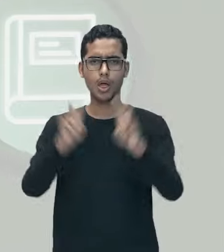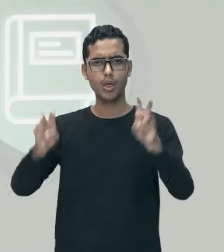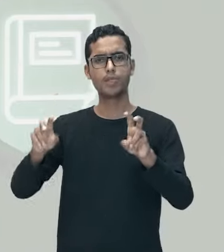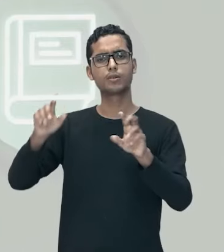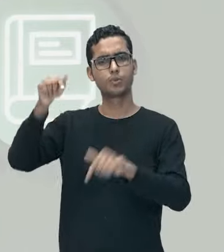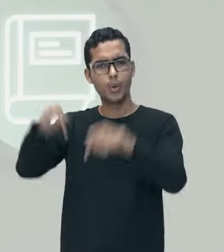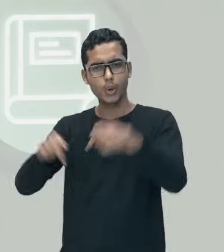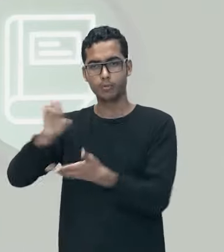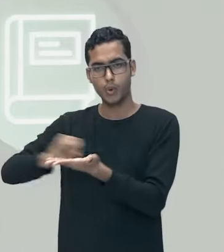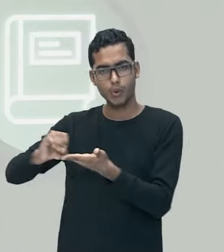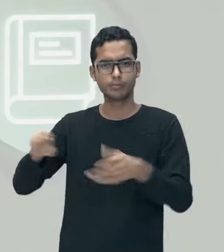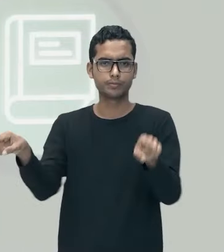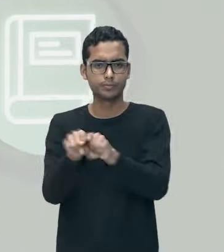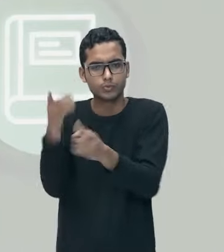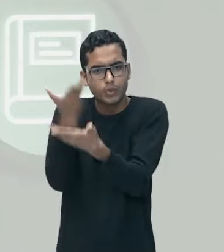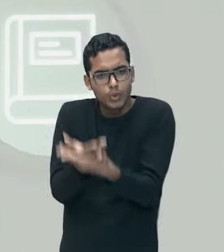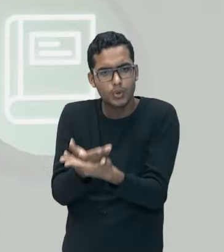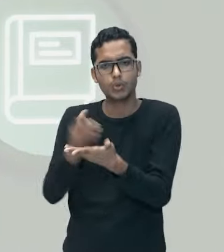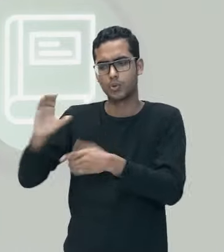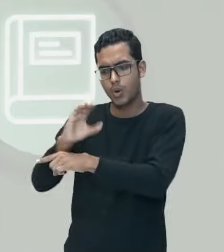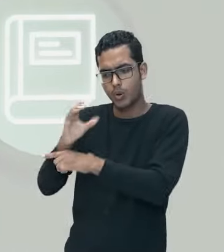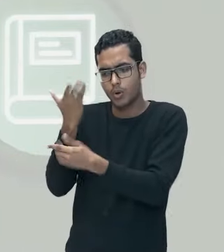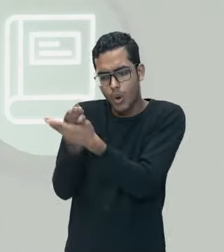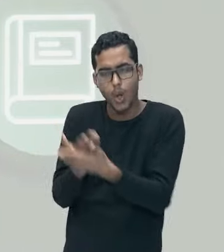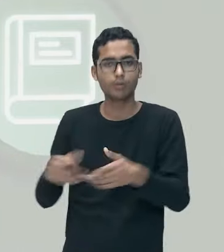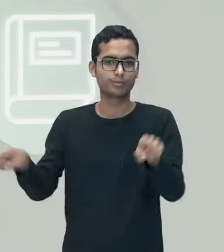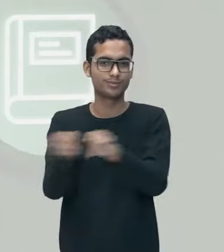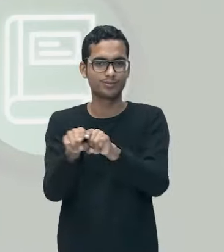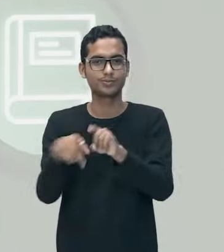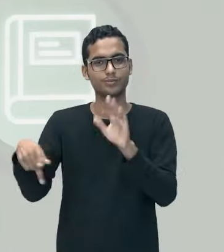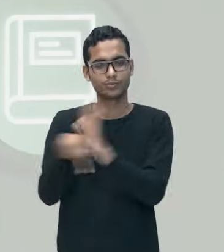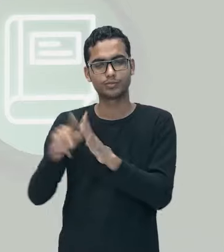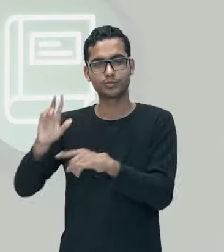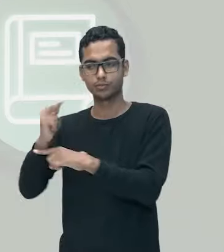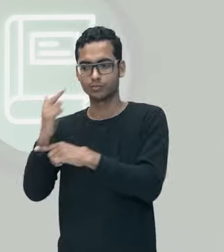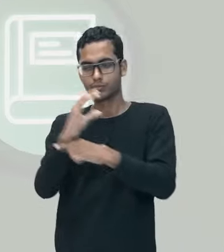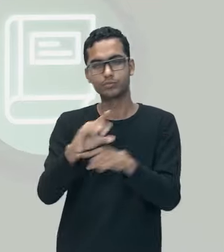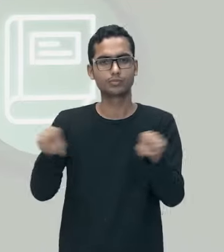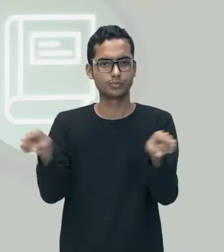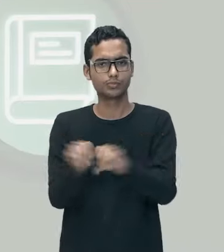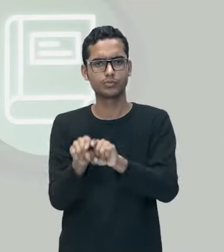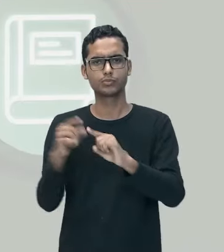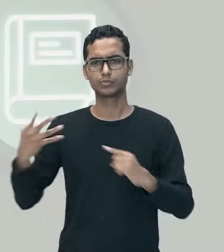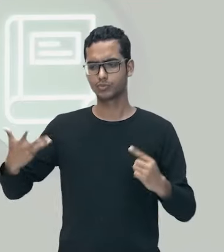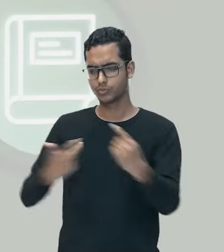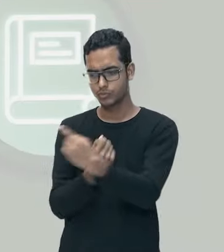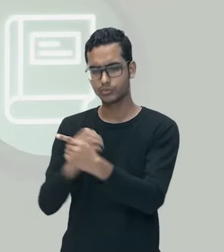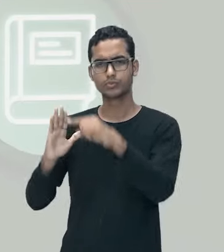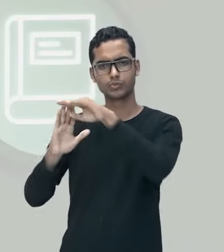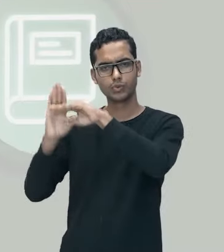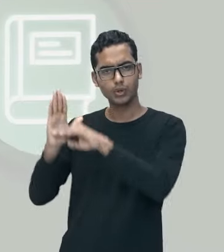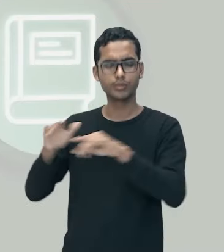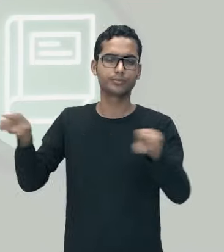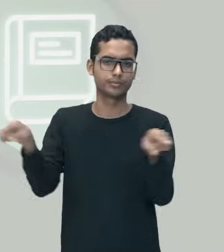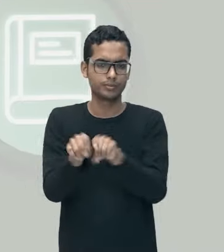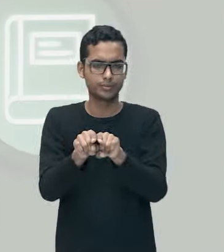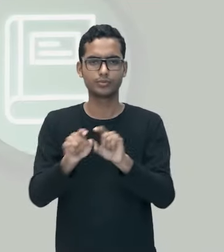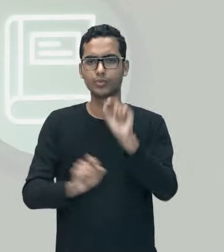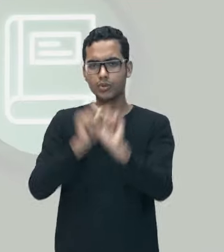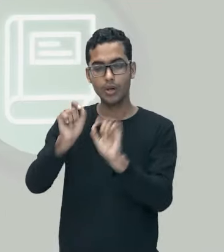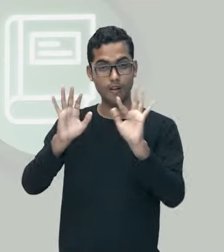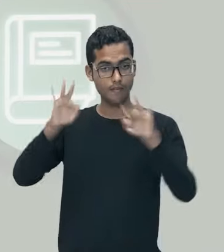orgânica o estudo do carbono também os hidrocarbonetos e as suas subdivisões E aí também